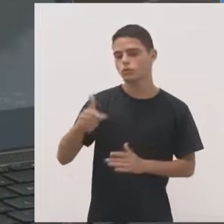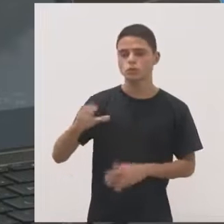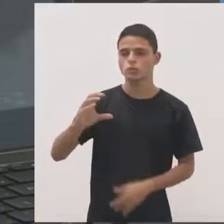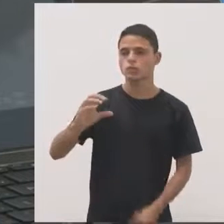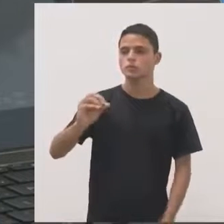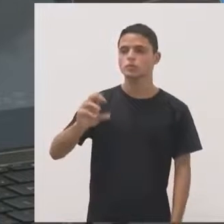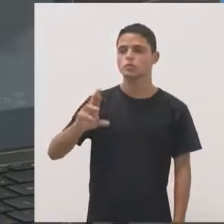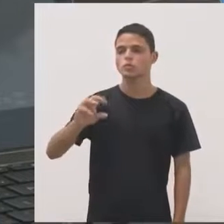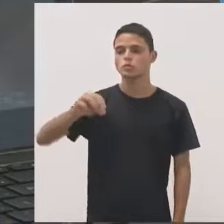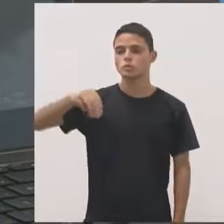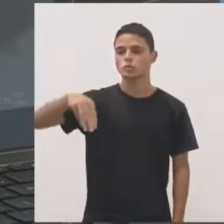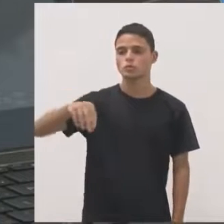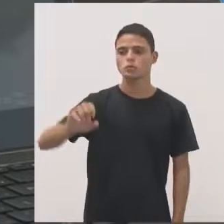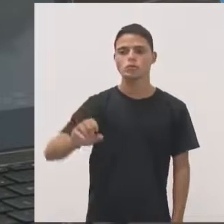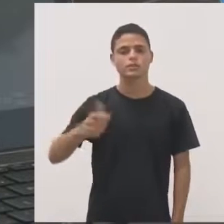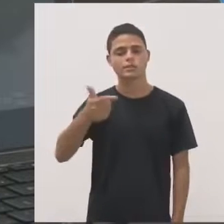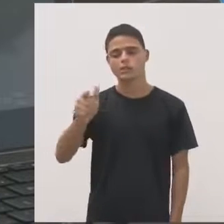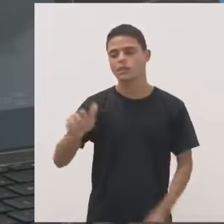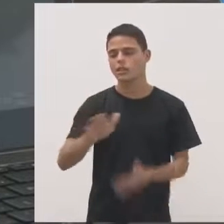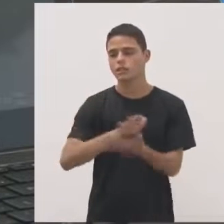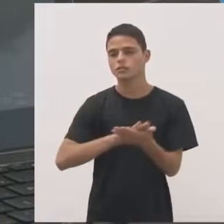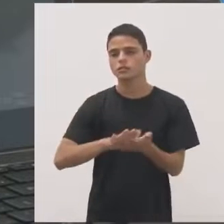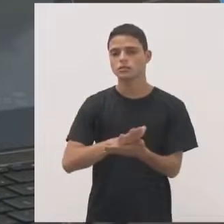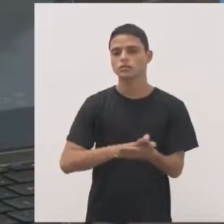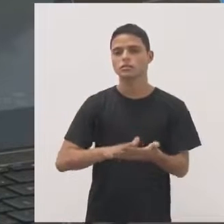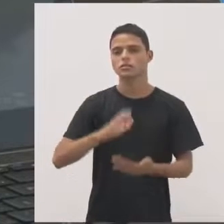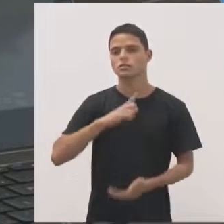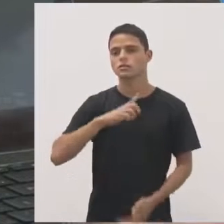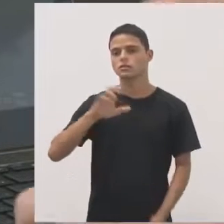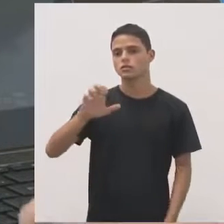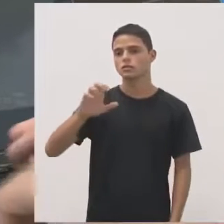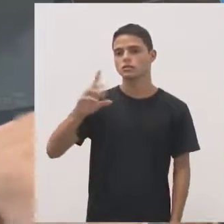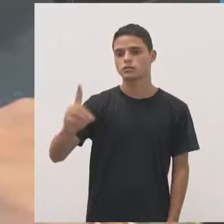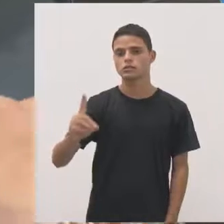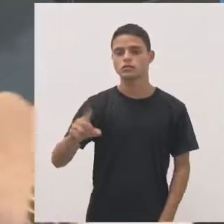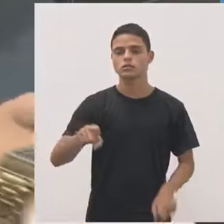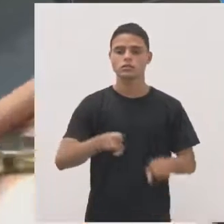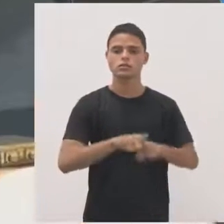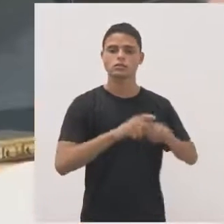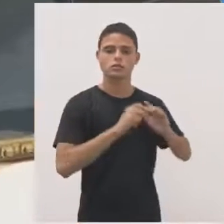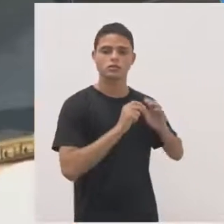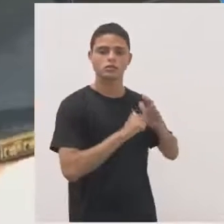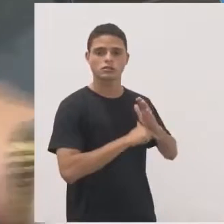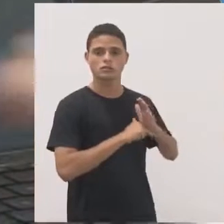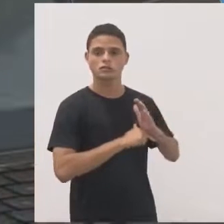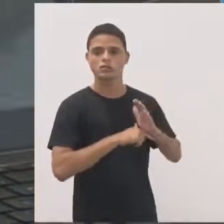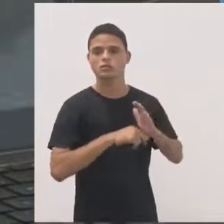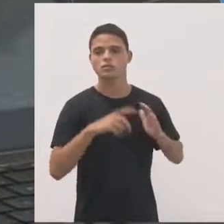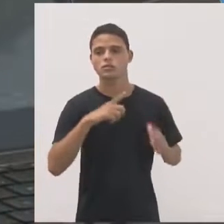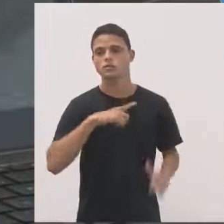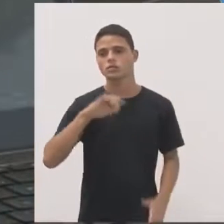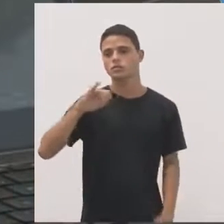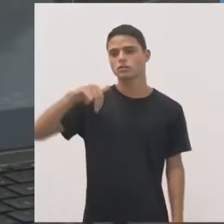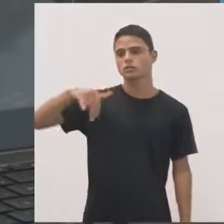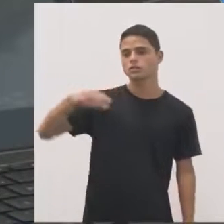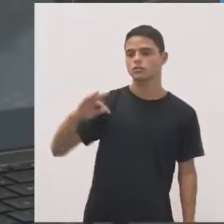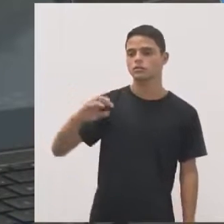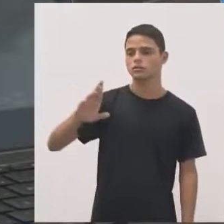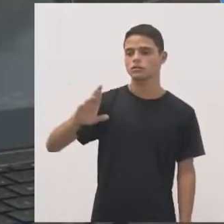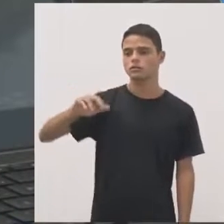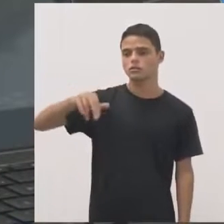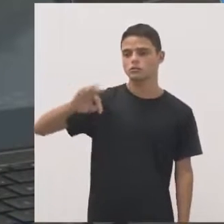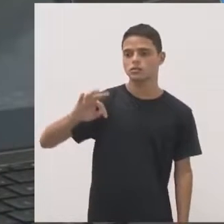vem o Mozilla, tá bom? Ele vem esse Edge e escondido, né, aqui, né, oculto, ele vem esse Internet Explorer também,